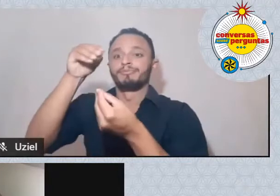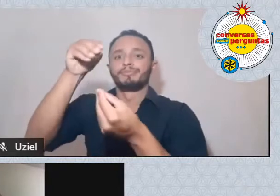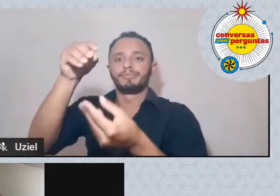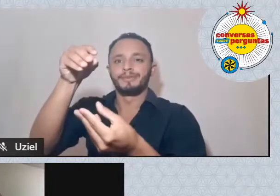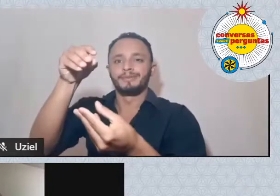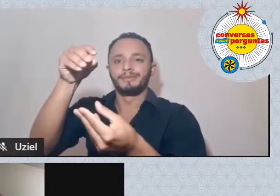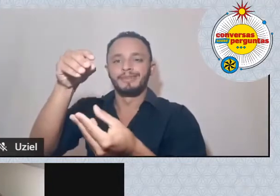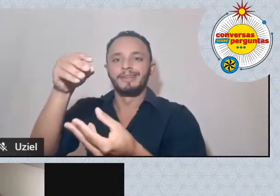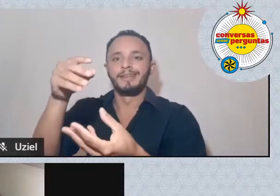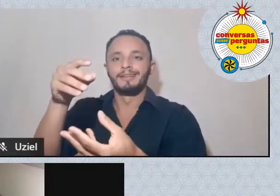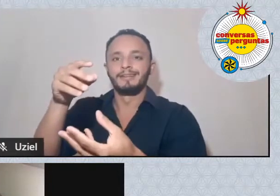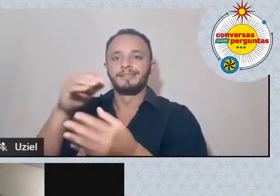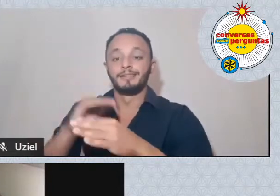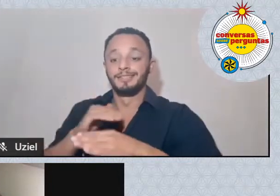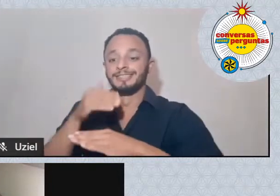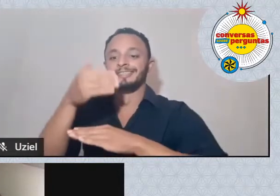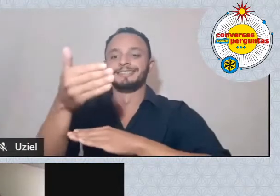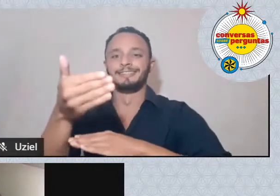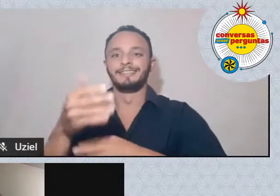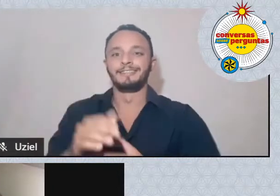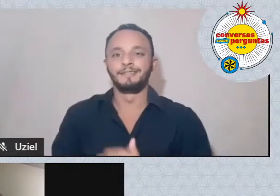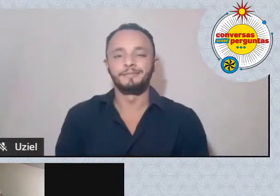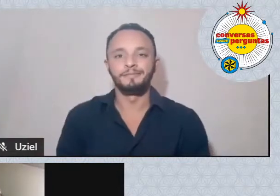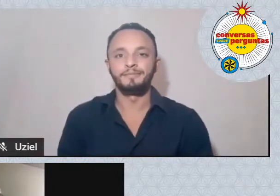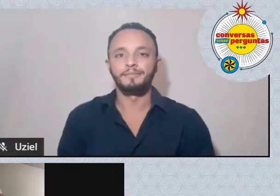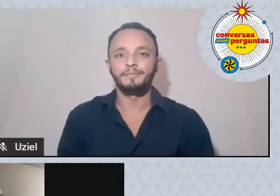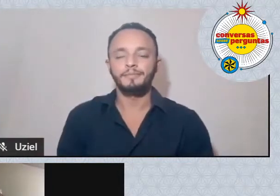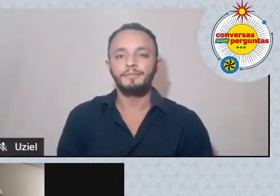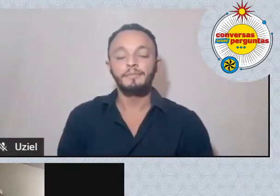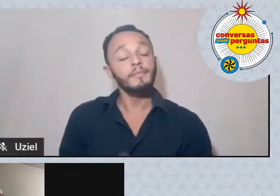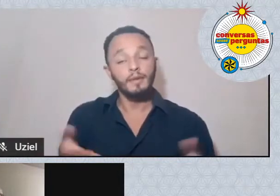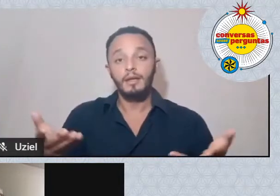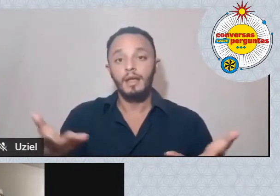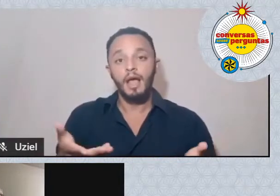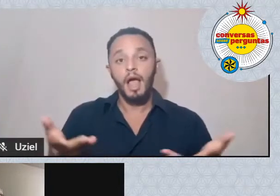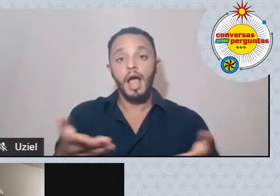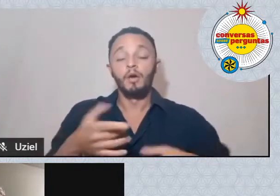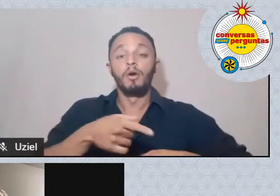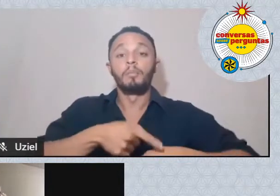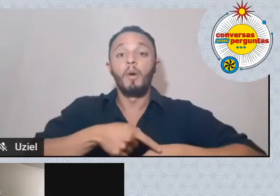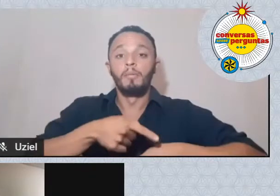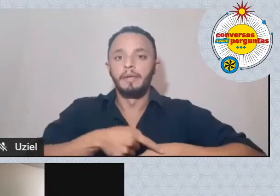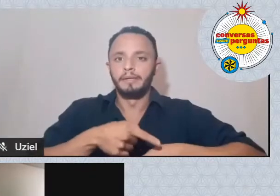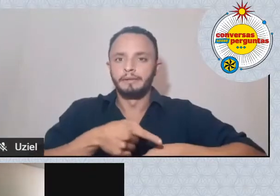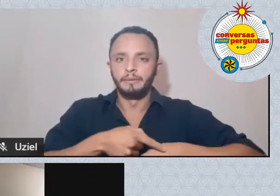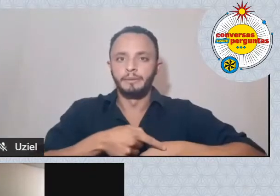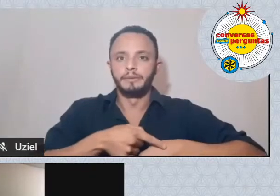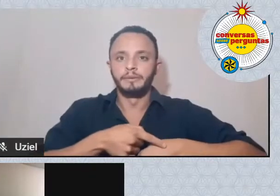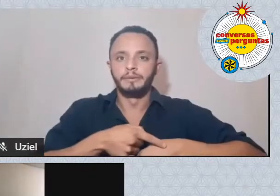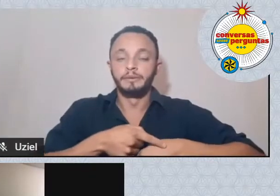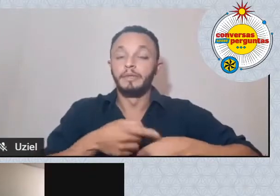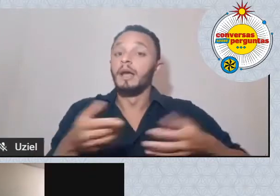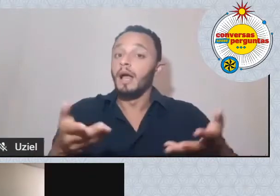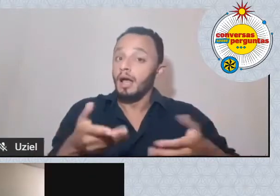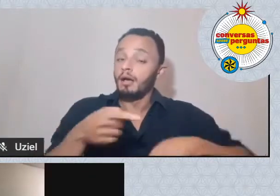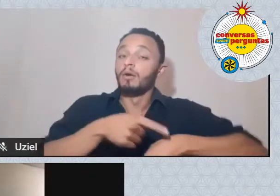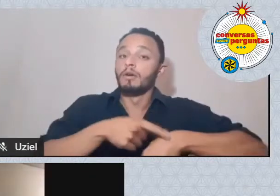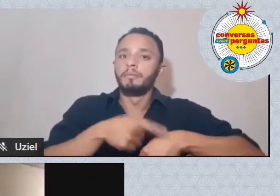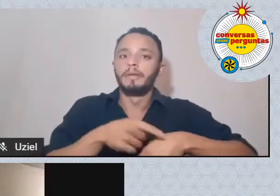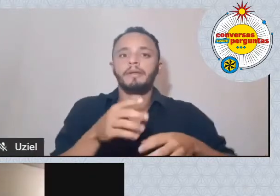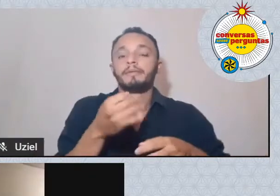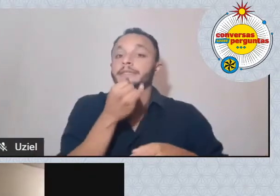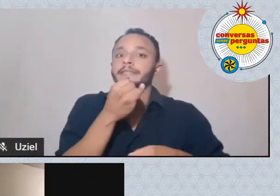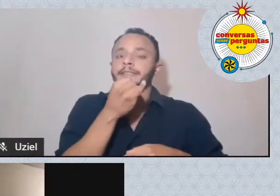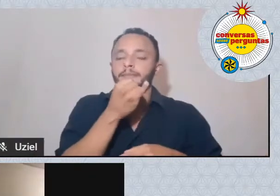Aliás, nesse momento que a gente está vivendo, a gente está percebendo ou redimensionando o papel da escuta. Não só vocês